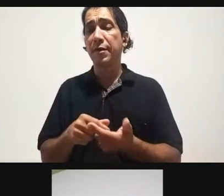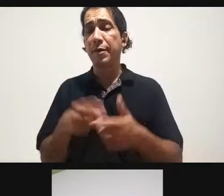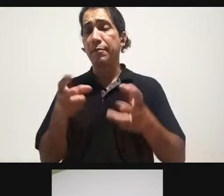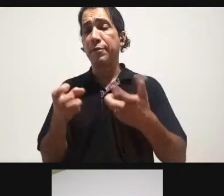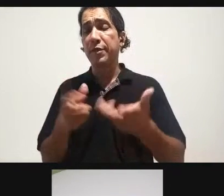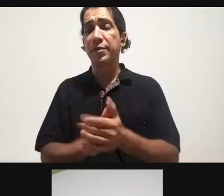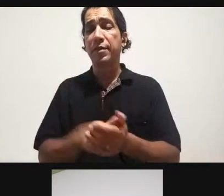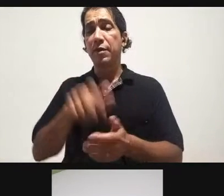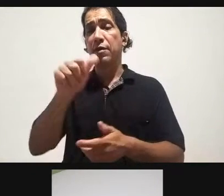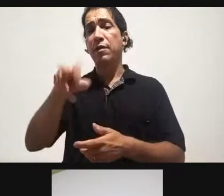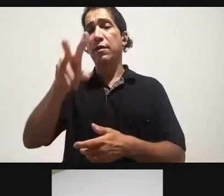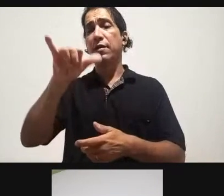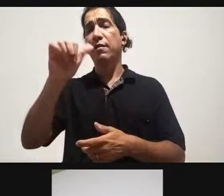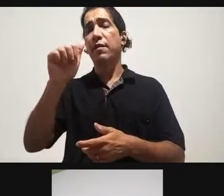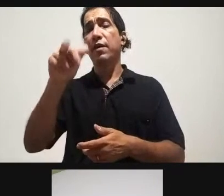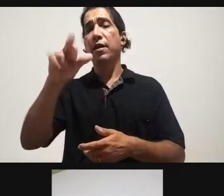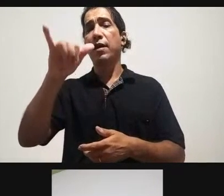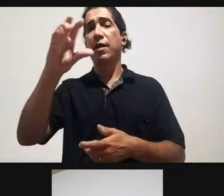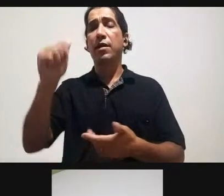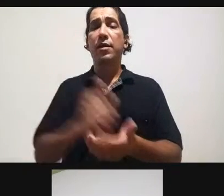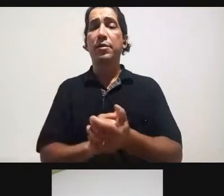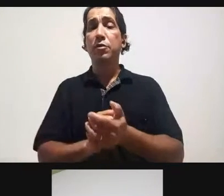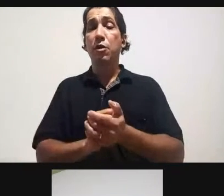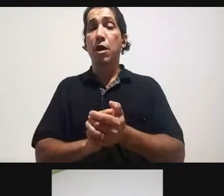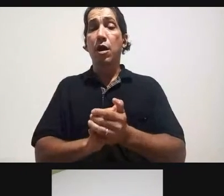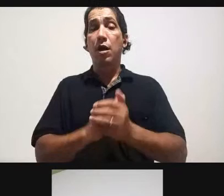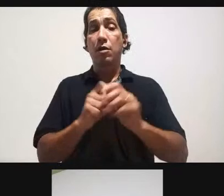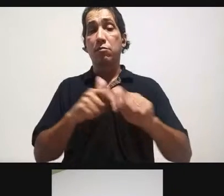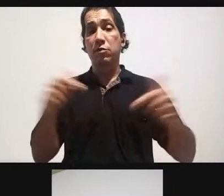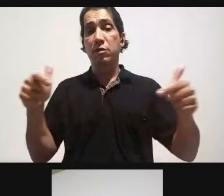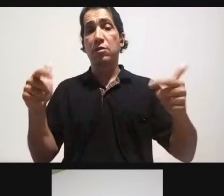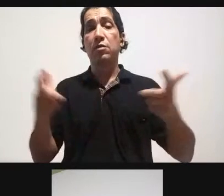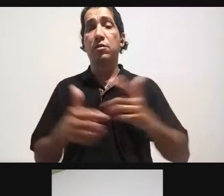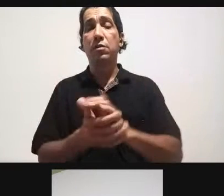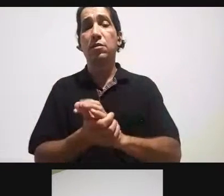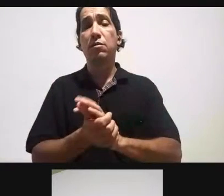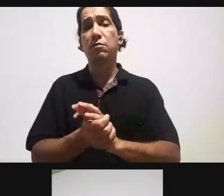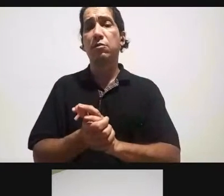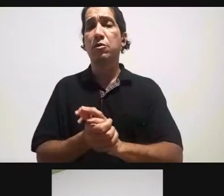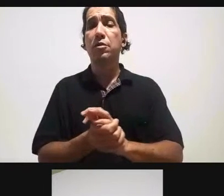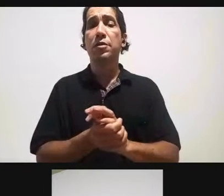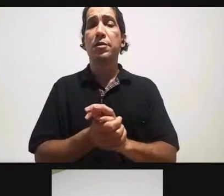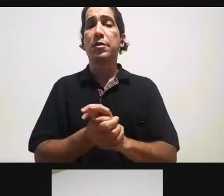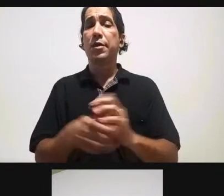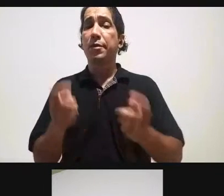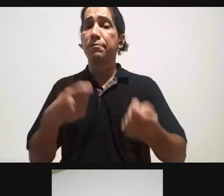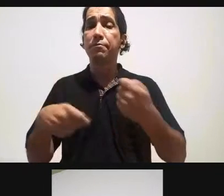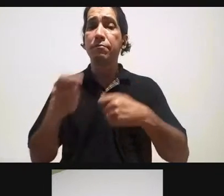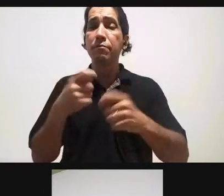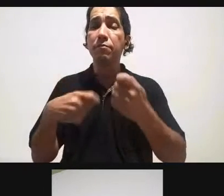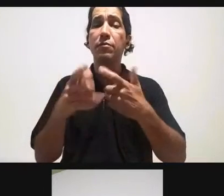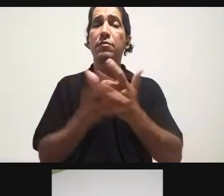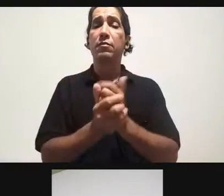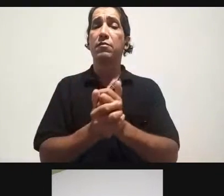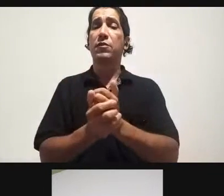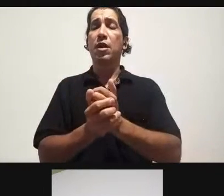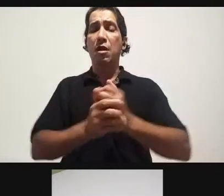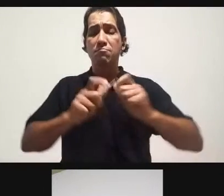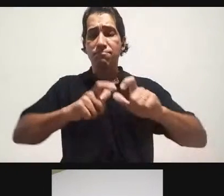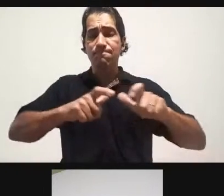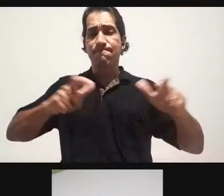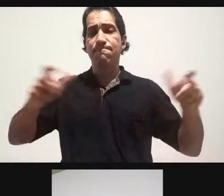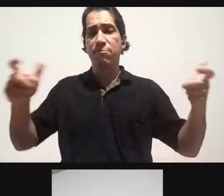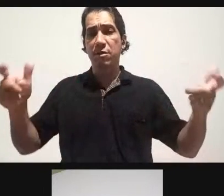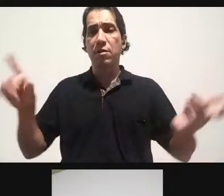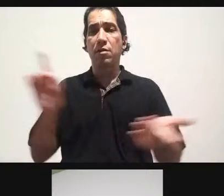postura comercial, mas nós estamos falando aí de uma instalação já realmente bastante grande, né? Como